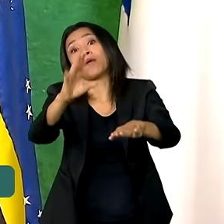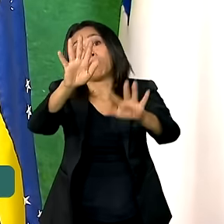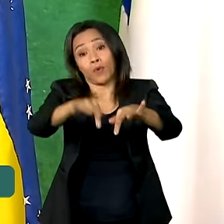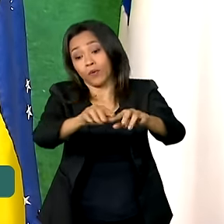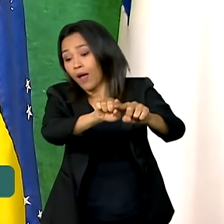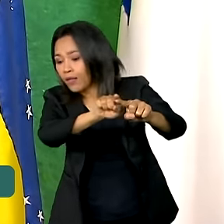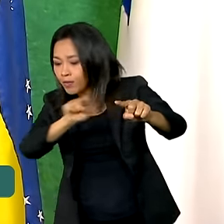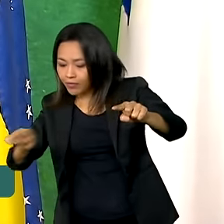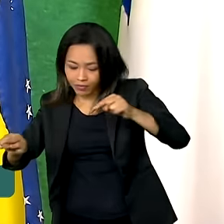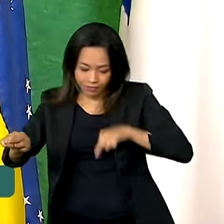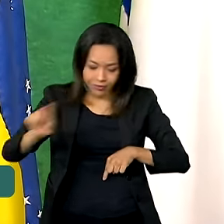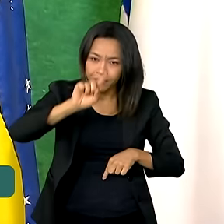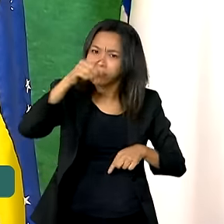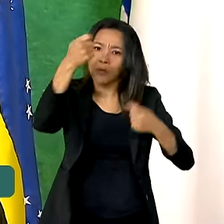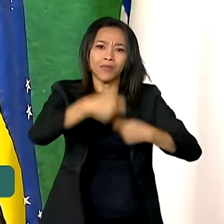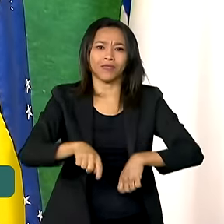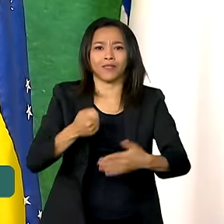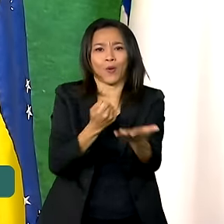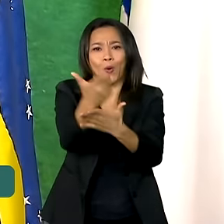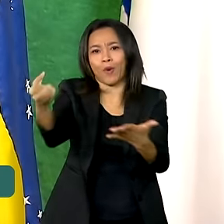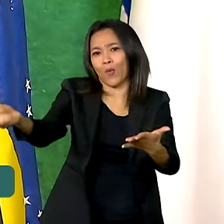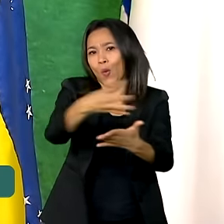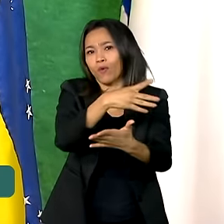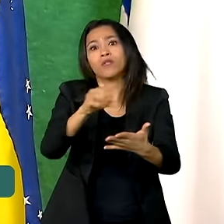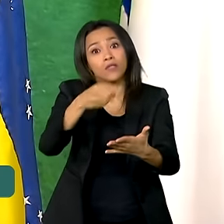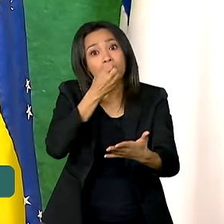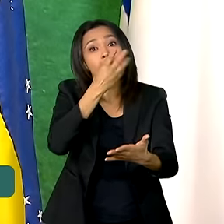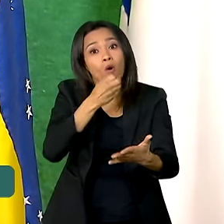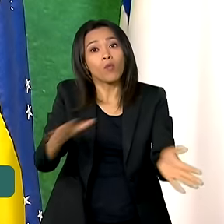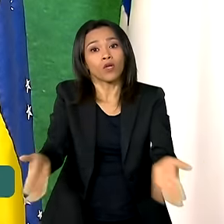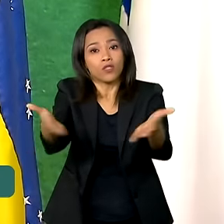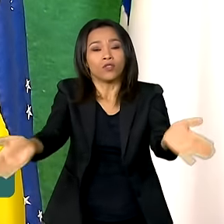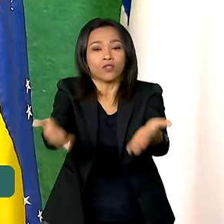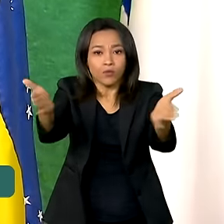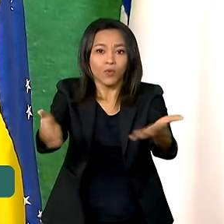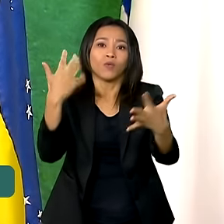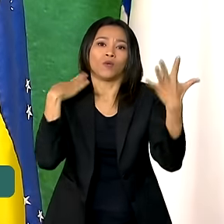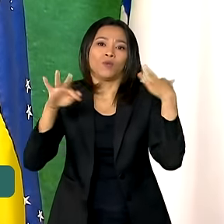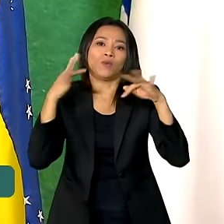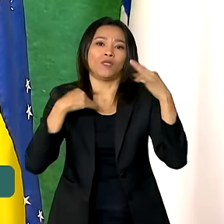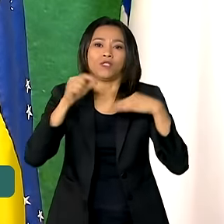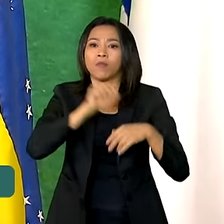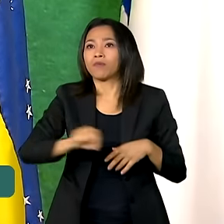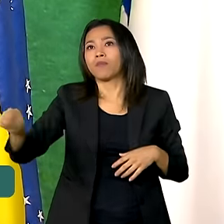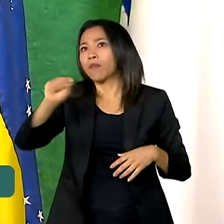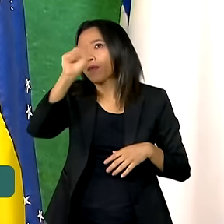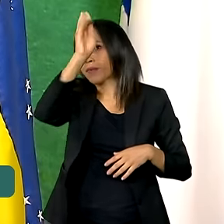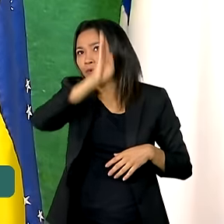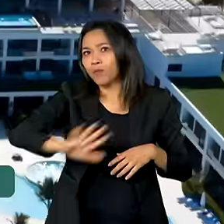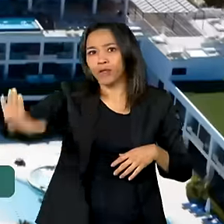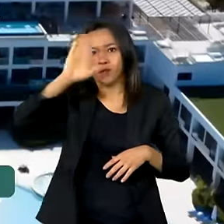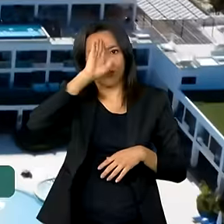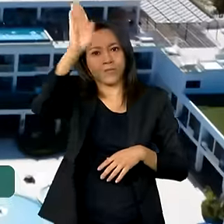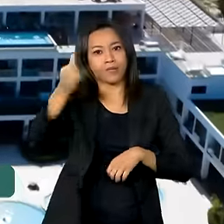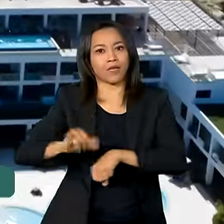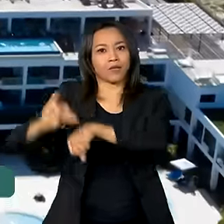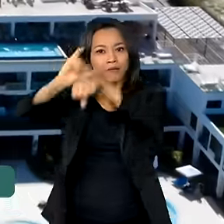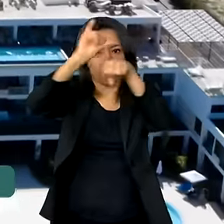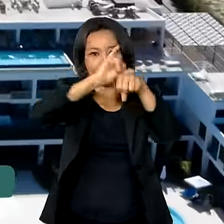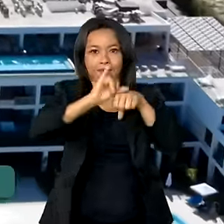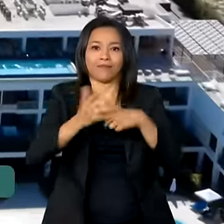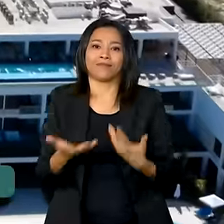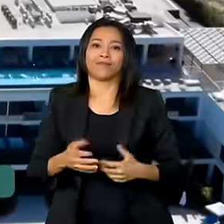sem ter que precisar comprar um novo bilhete. Isso tem ajudado muito na movimentação de turistas dentro do nosso país, especialmente nas principais cidades.